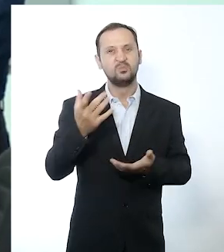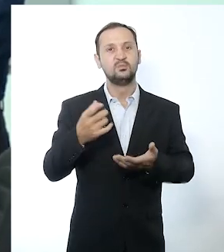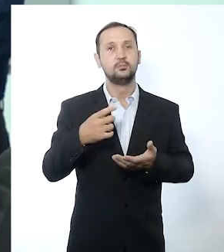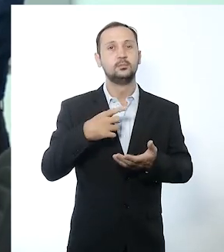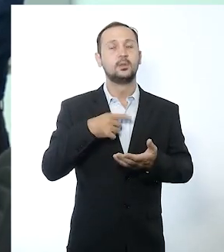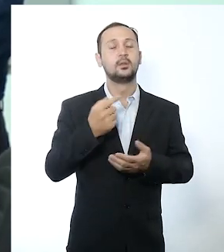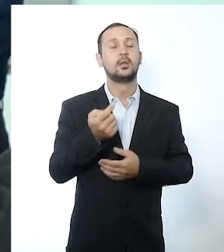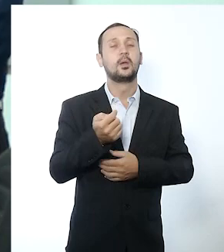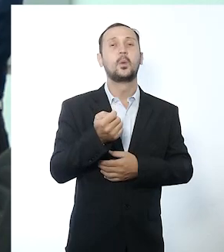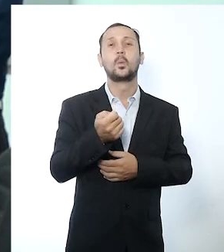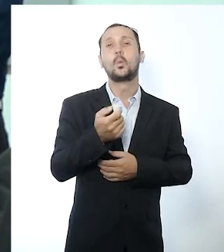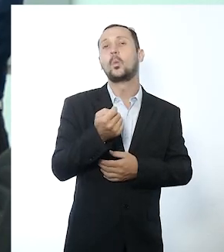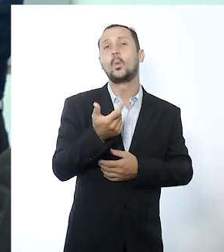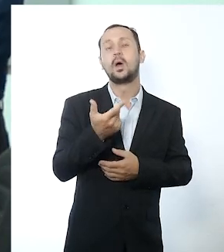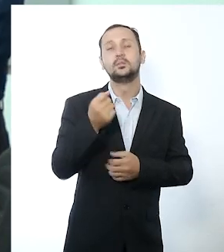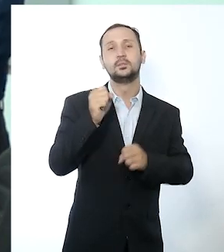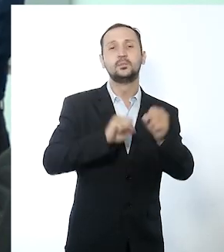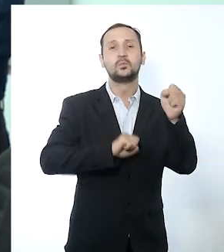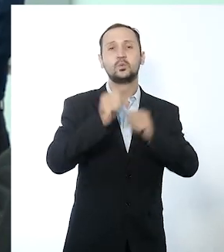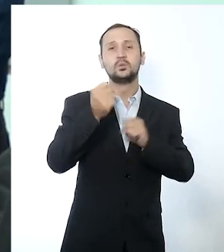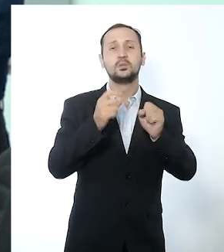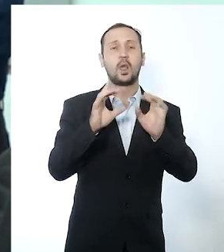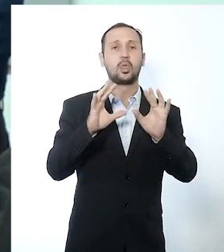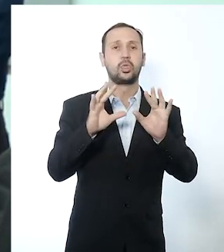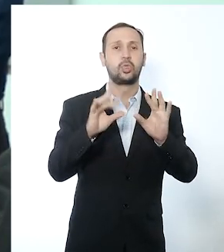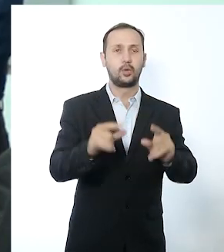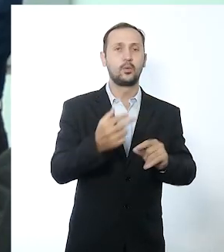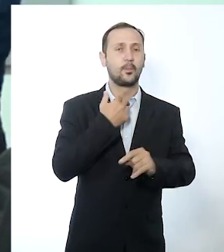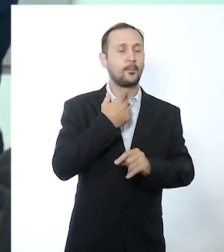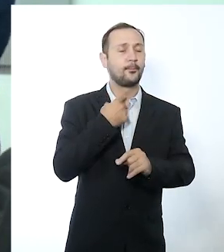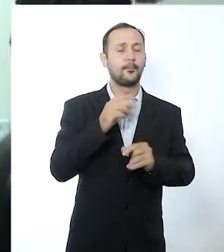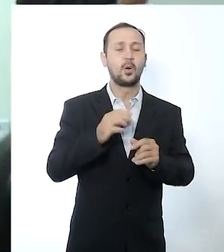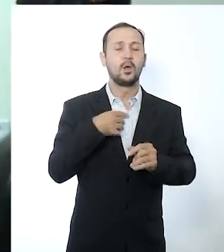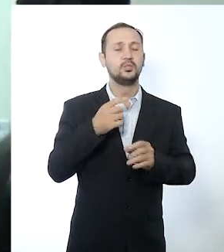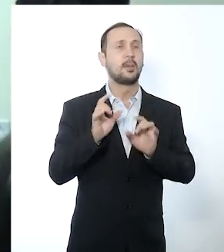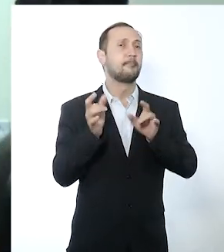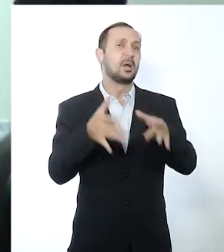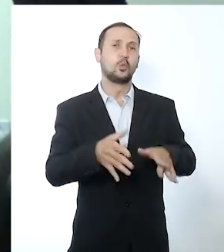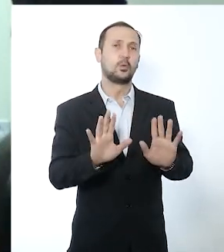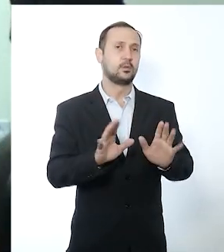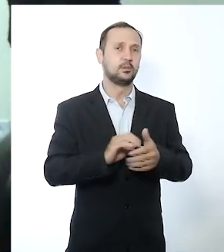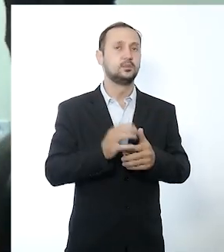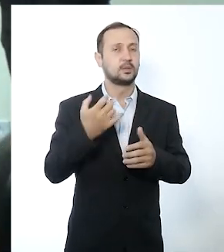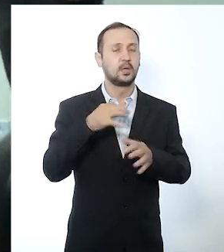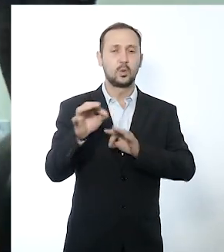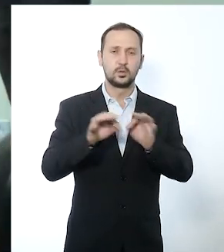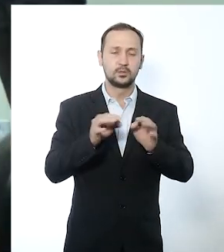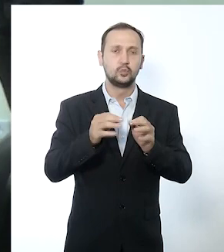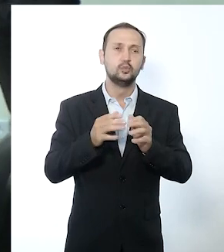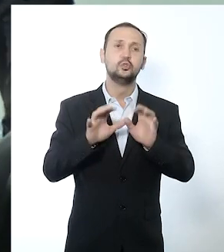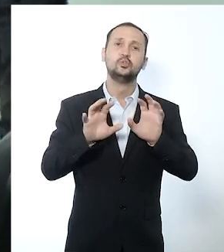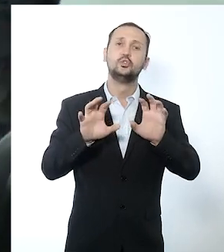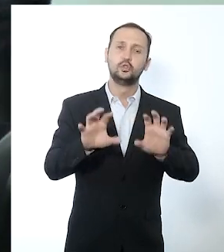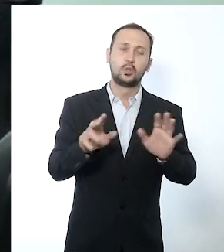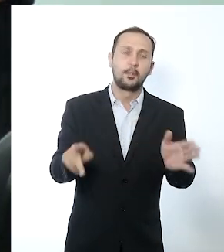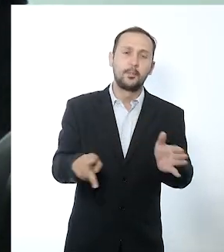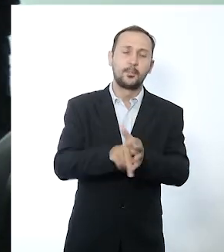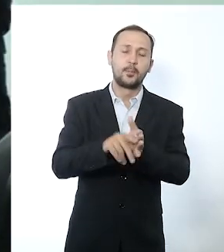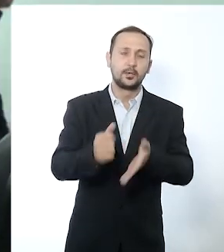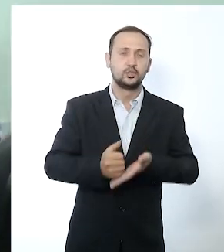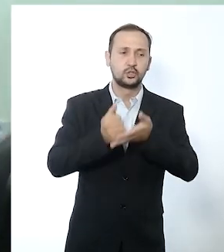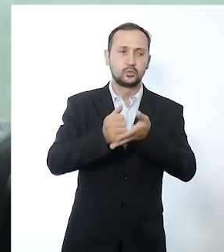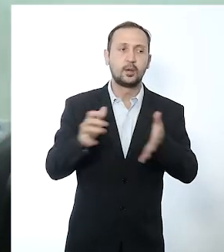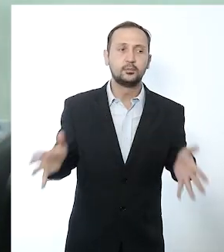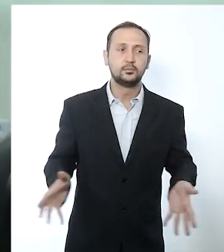Estamos praticamente uma indústria em extinção. A gente não pode deixar isso acontecer, que nós vamos achar um caminho e uma forma de que a gente possa